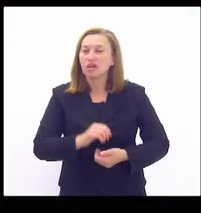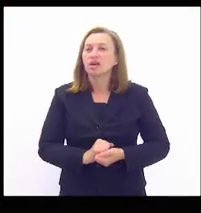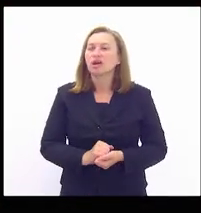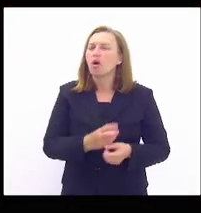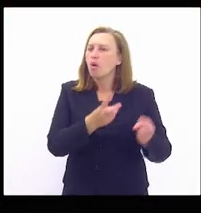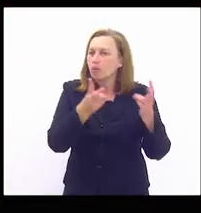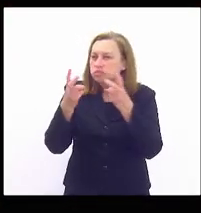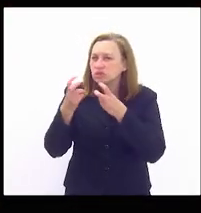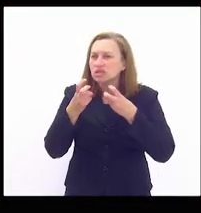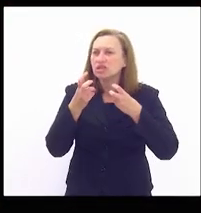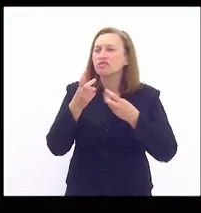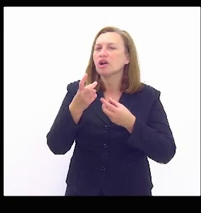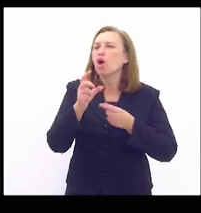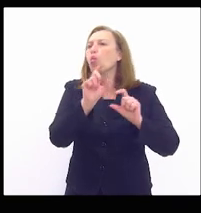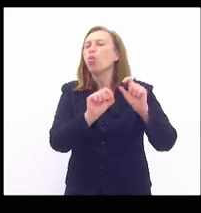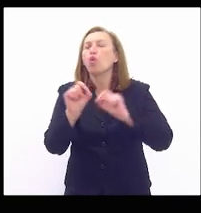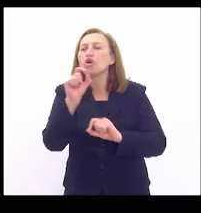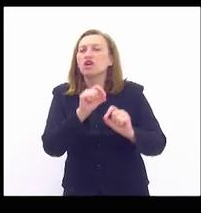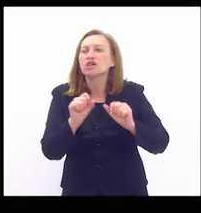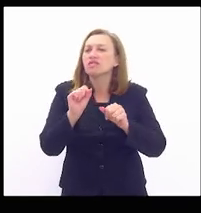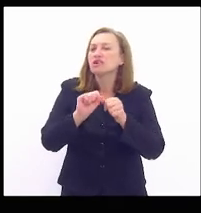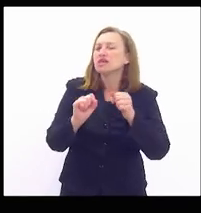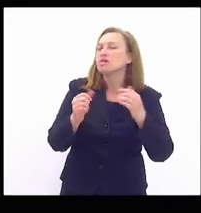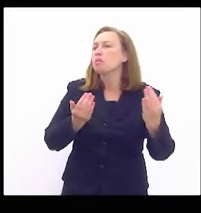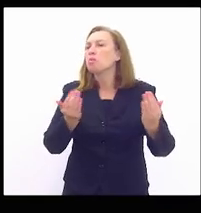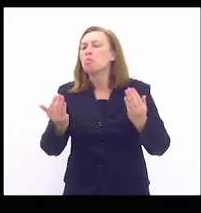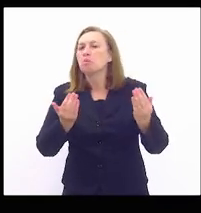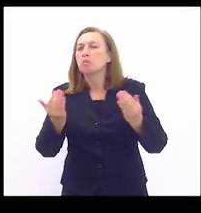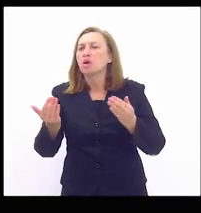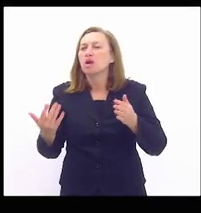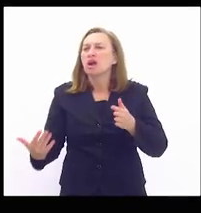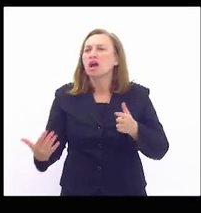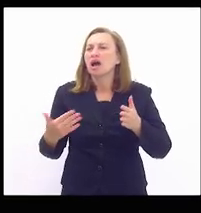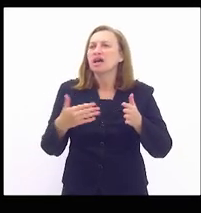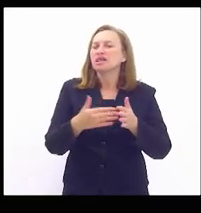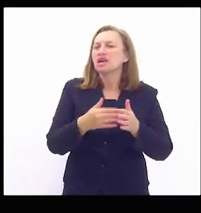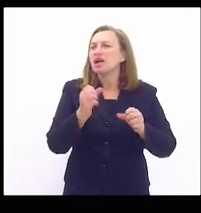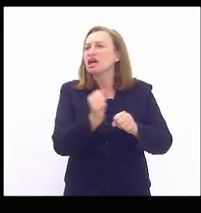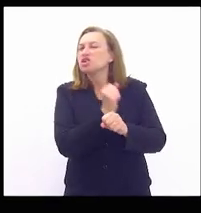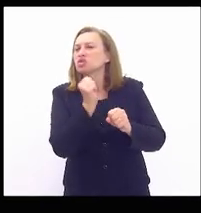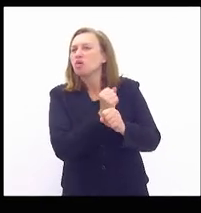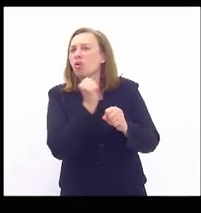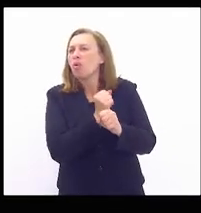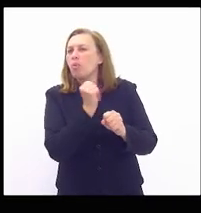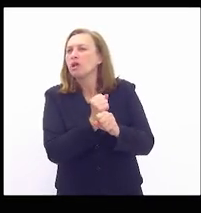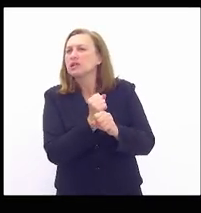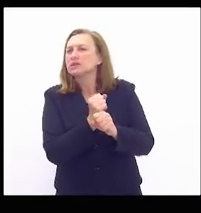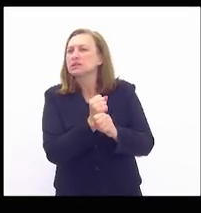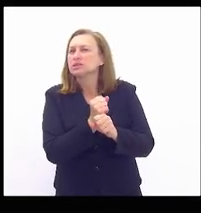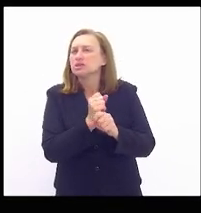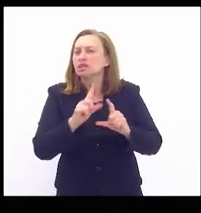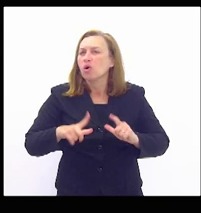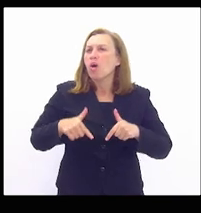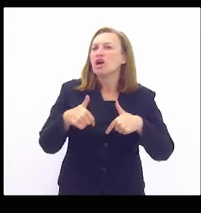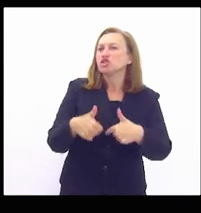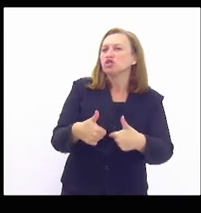verificar o que está sendo feito em paralelo até as grandes obras, e são e são ações que